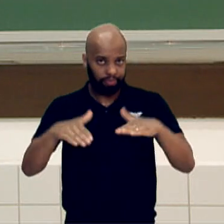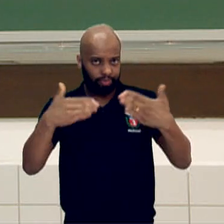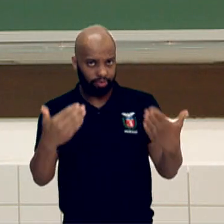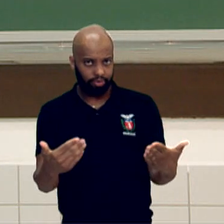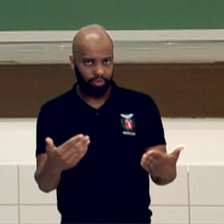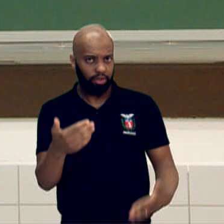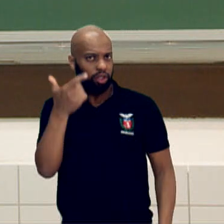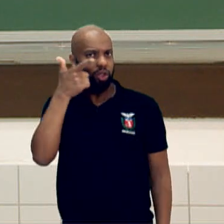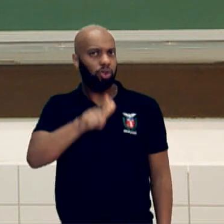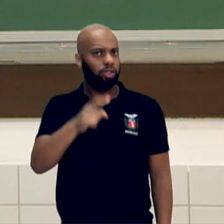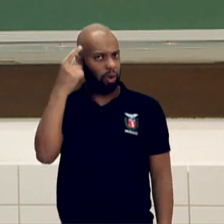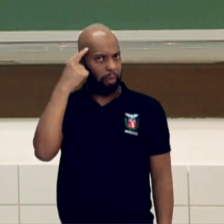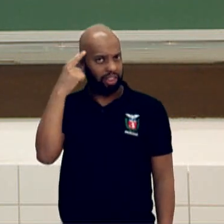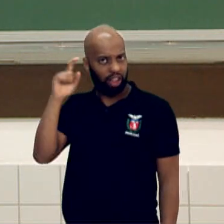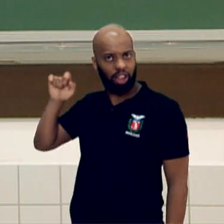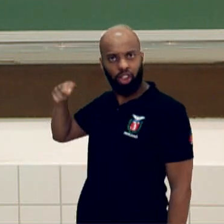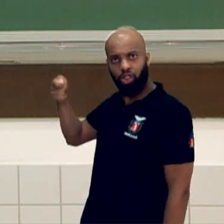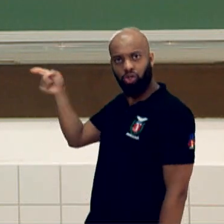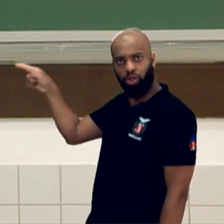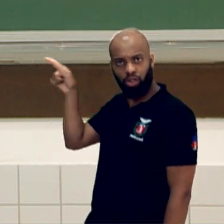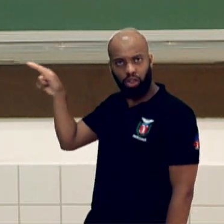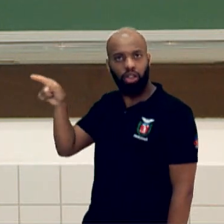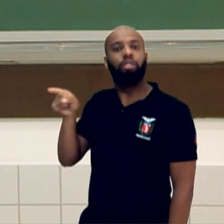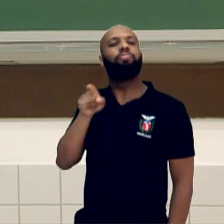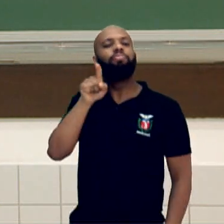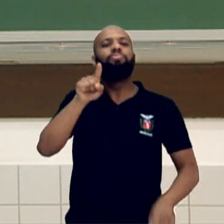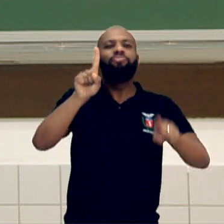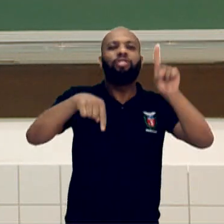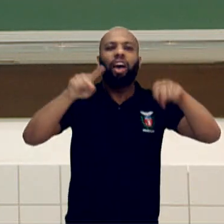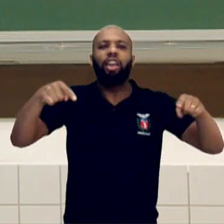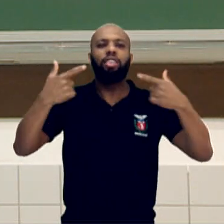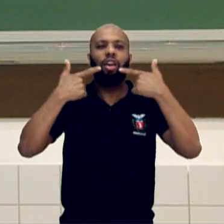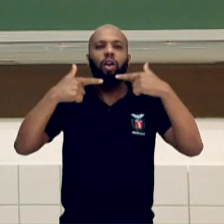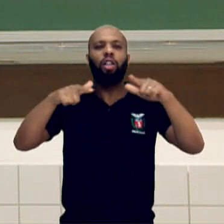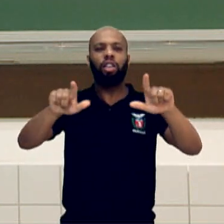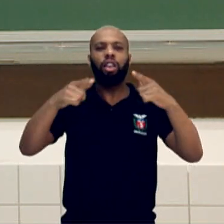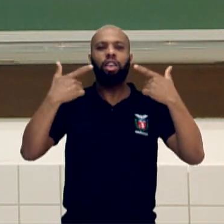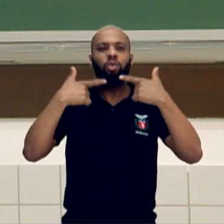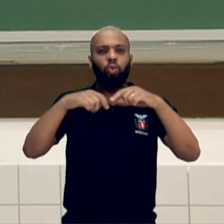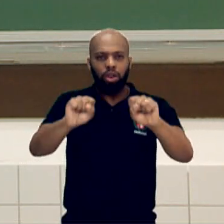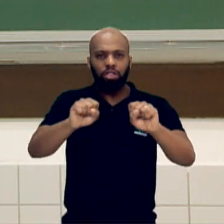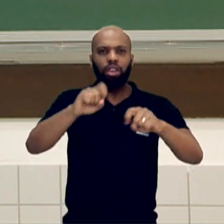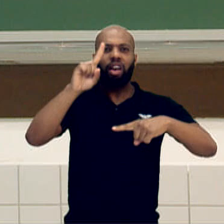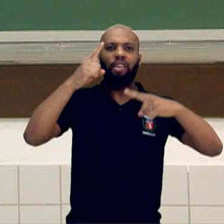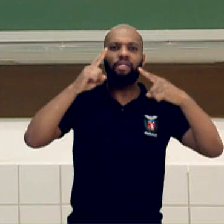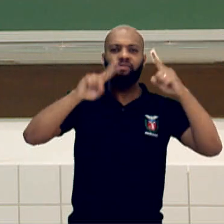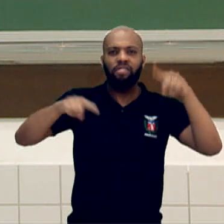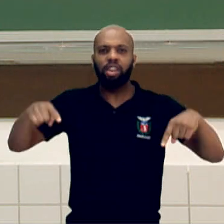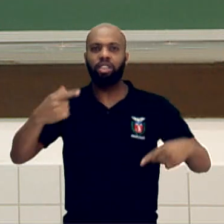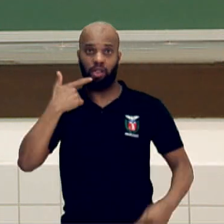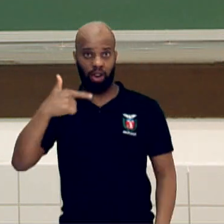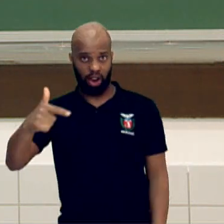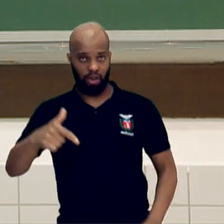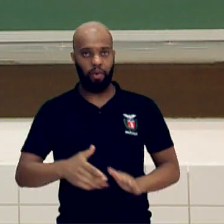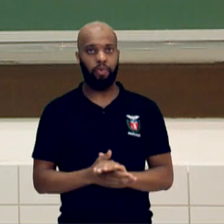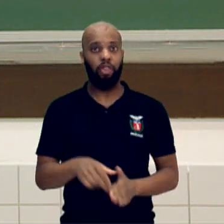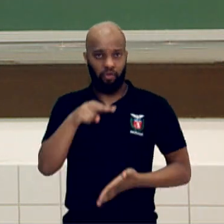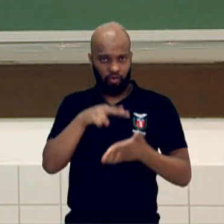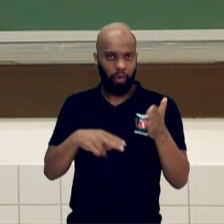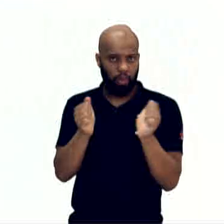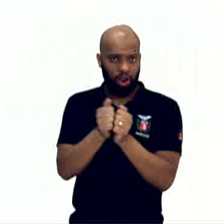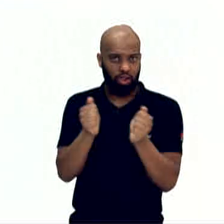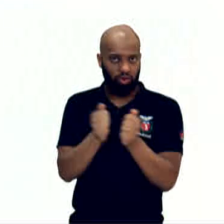Então, conseguiram pensar certinho essa ideia de variação de uma mesma língua? Vamos fazer a leitura juntos aqui desse